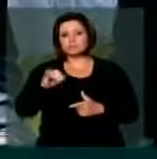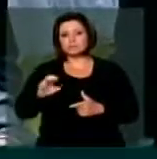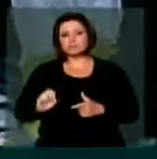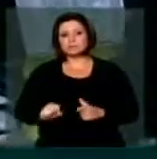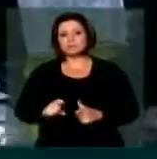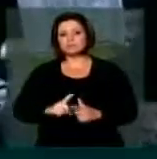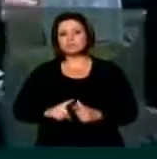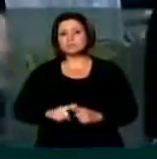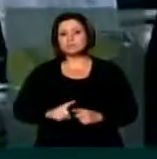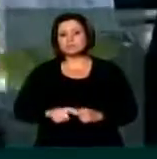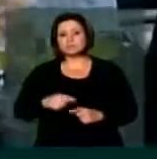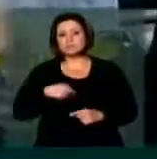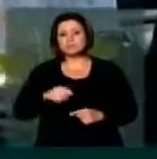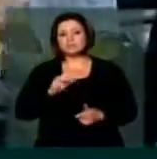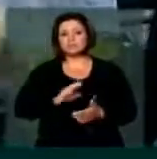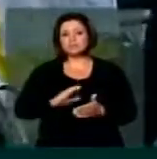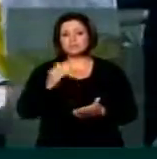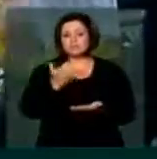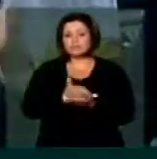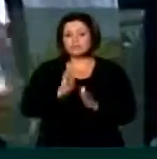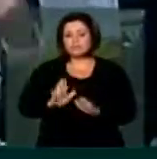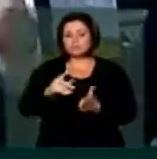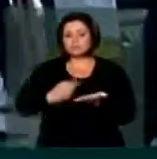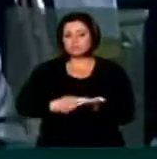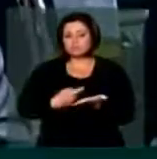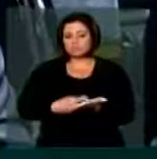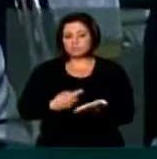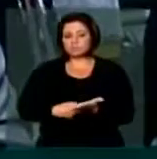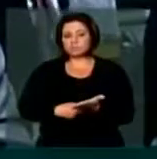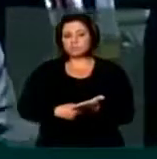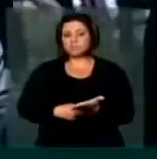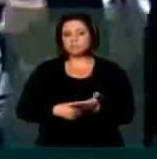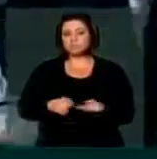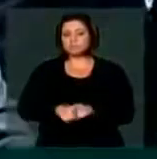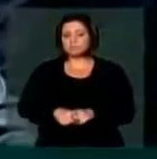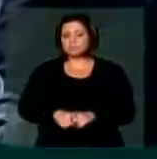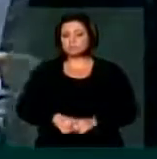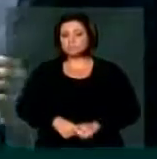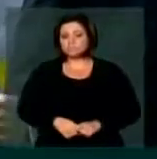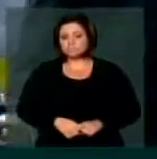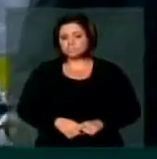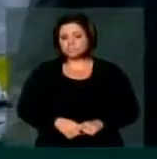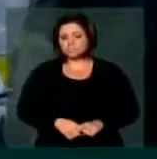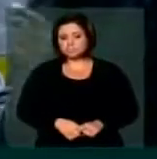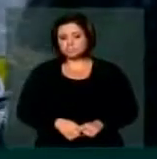Por quê? Porque terá sido rompido o acordo que impediu a greve,